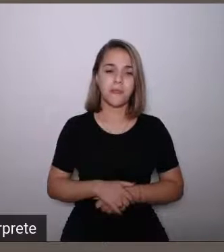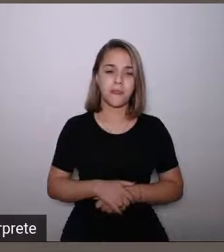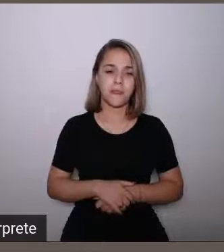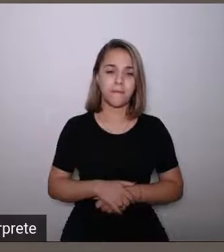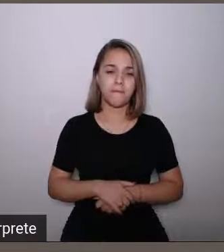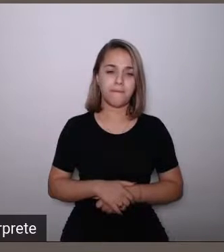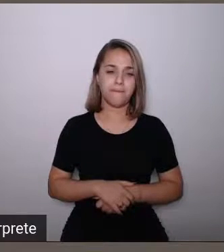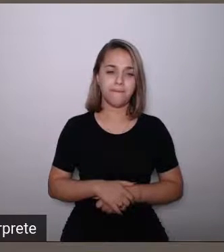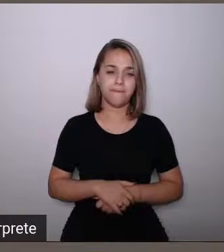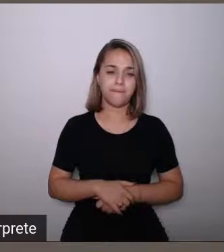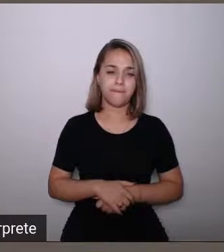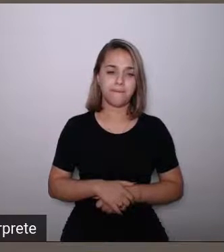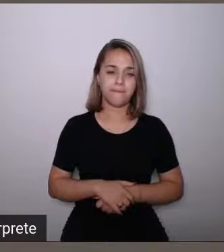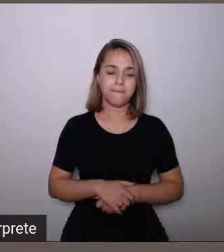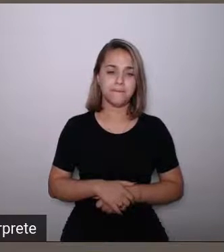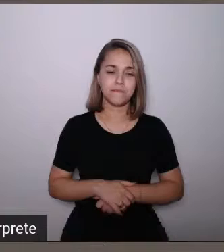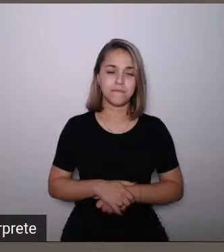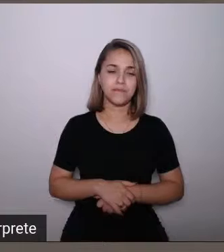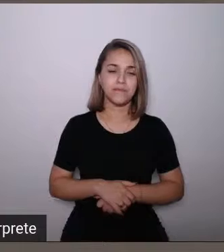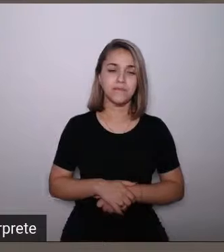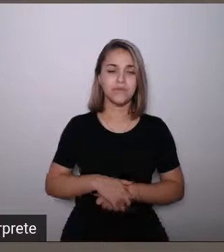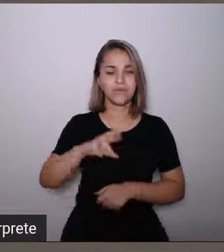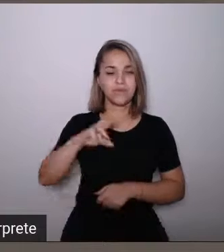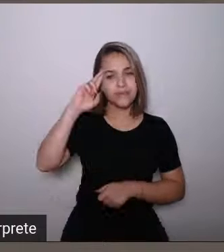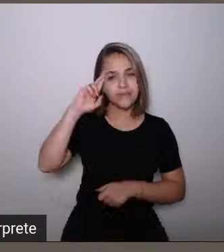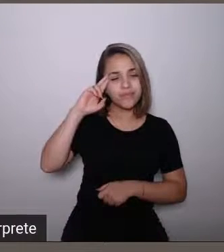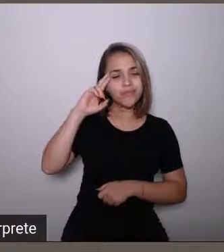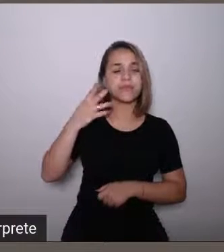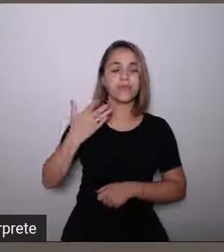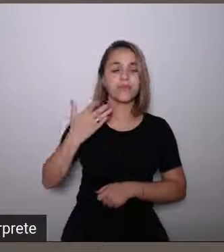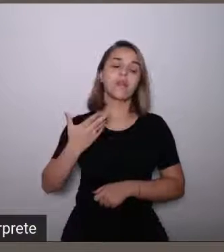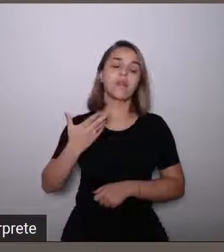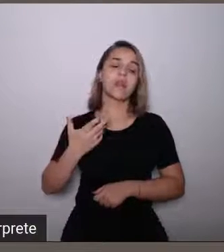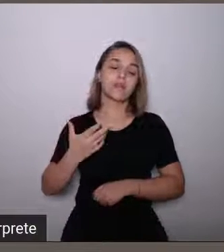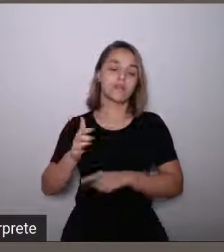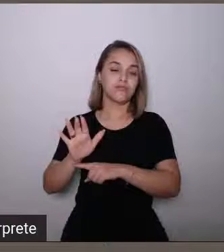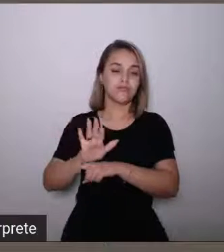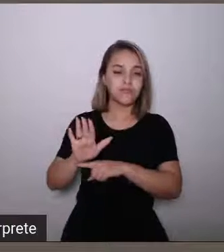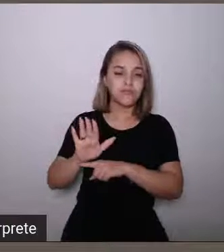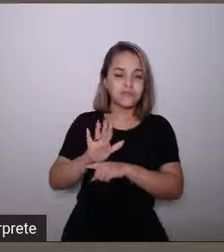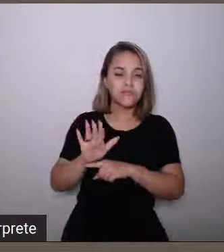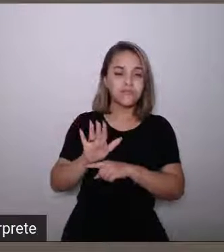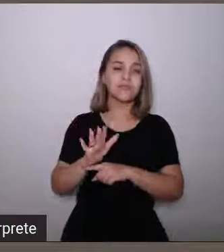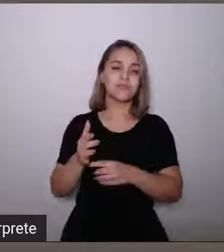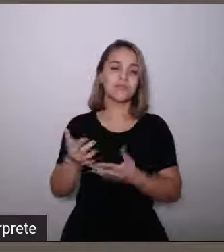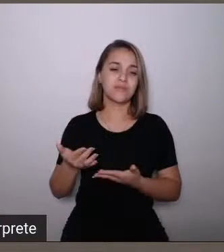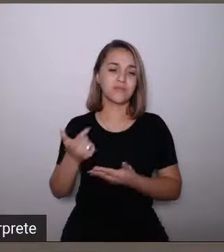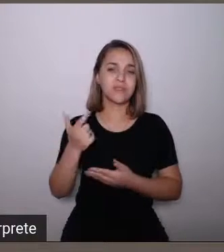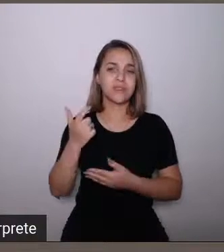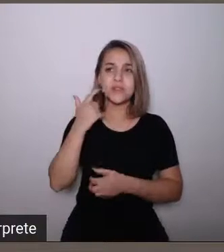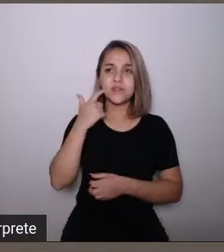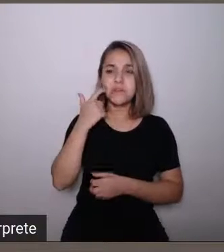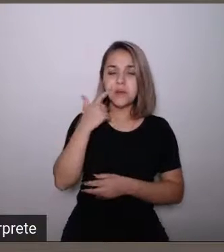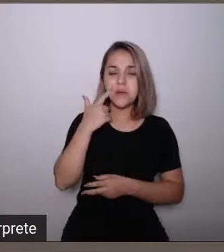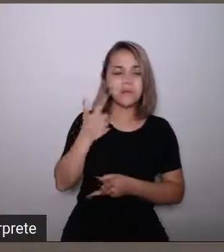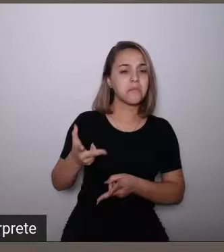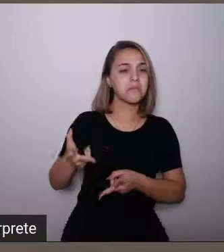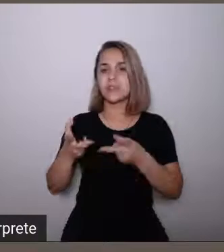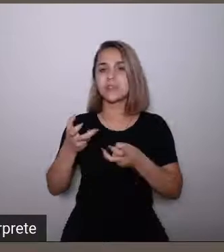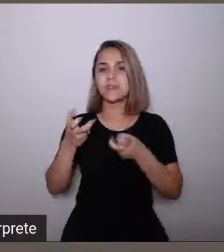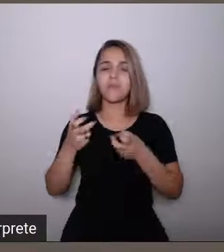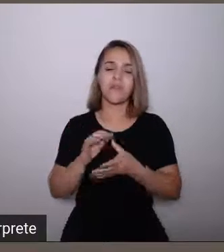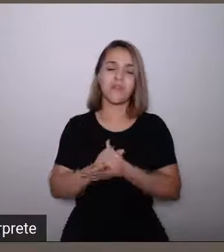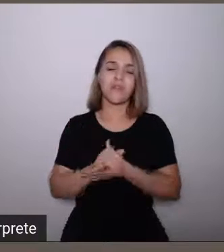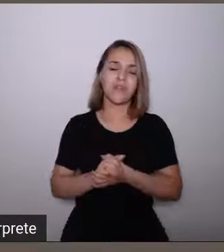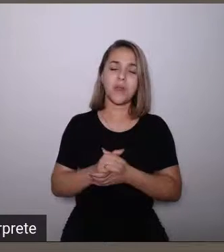de domínio da linguagem cinematográfica, se a gente pudesse identificar com algum tipo de